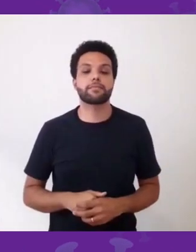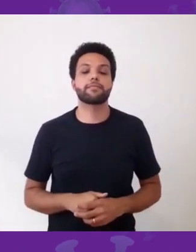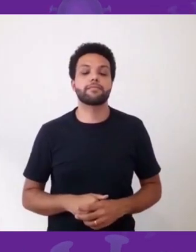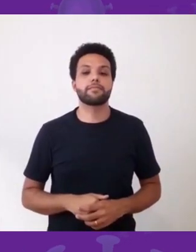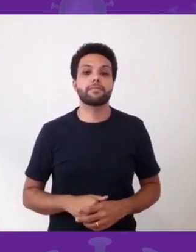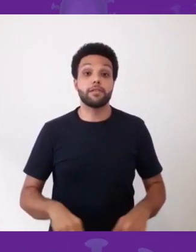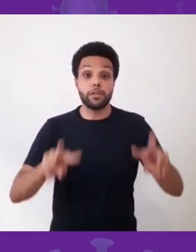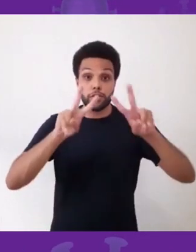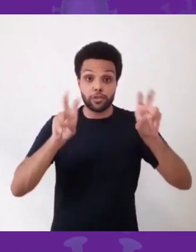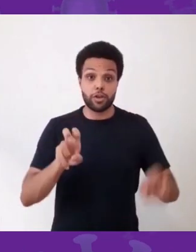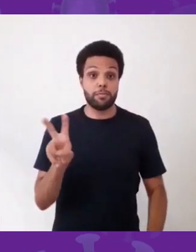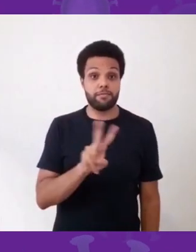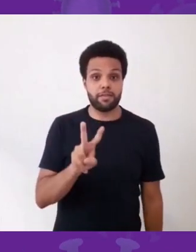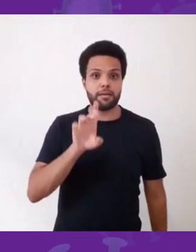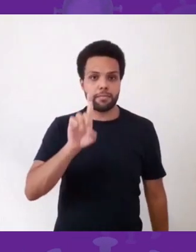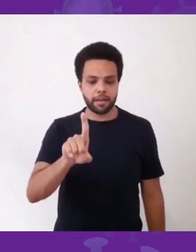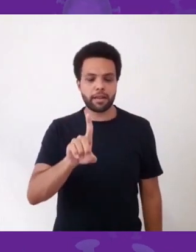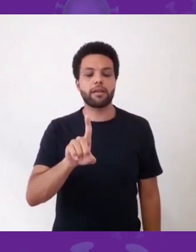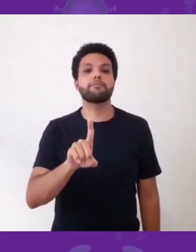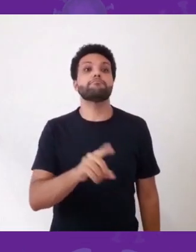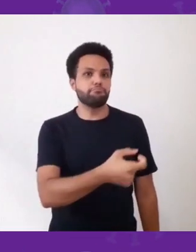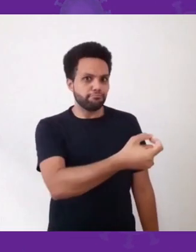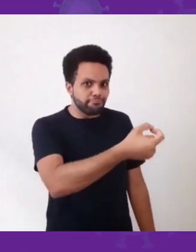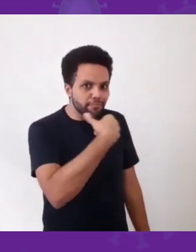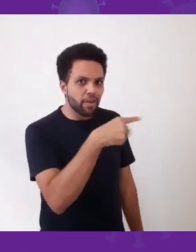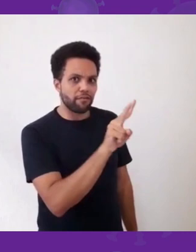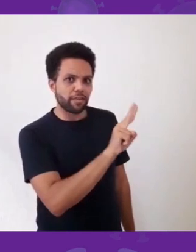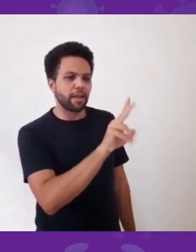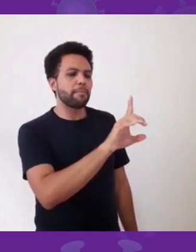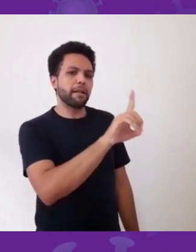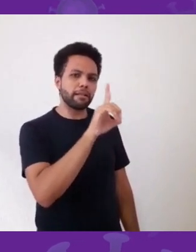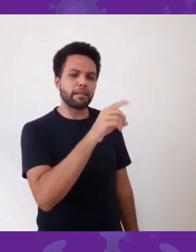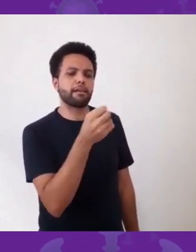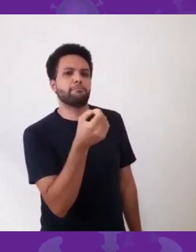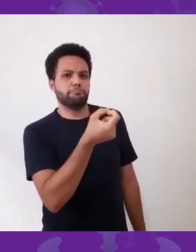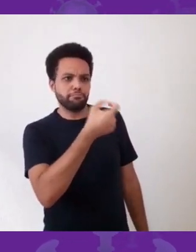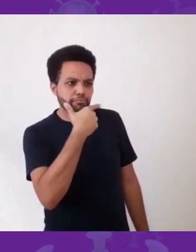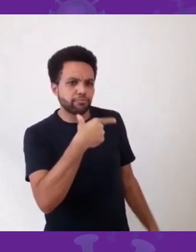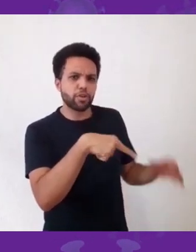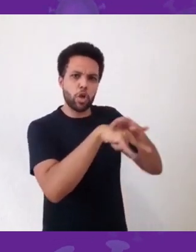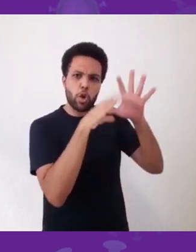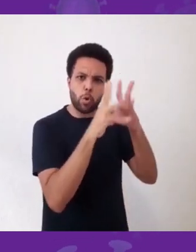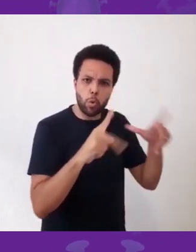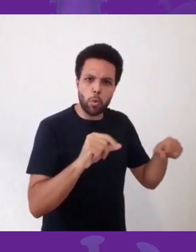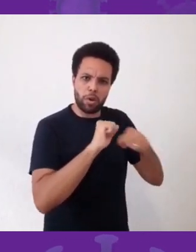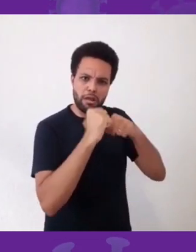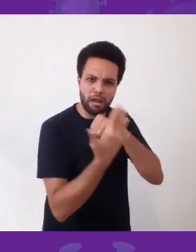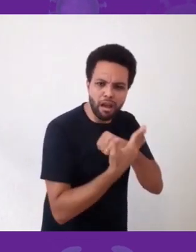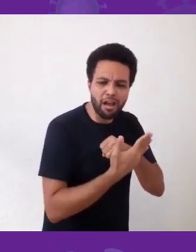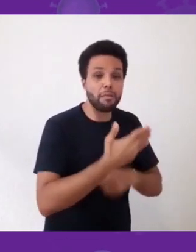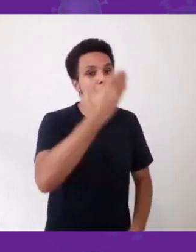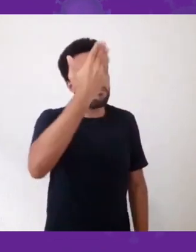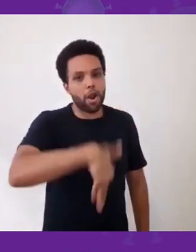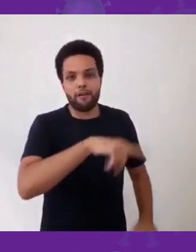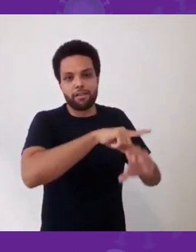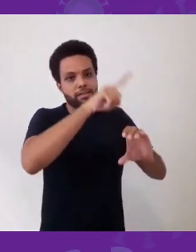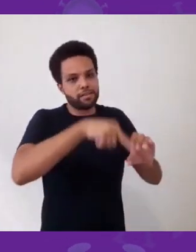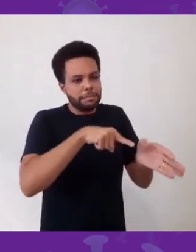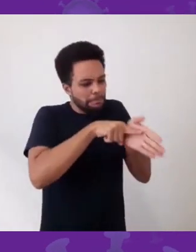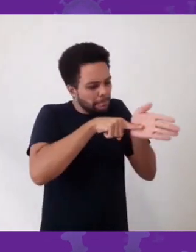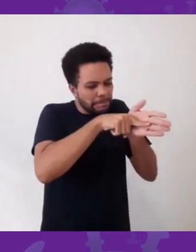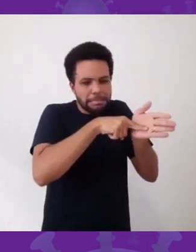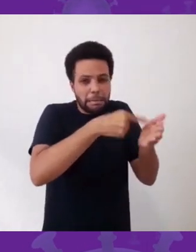não existe nenhuma evidência científica de que a vitamina d tenha qualquer efeito no tratamento do